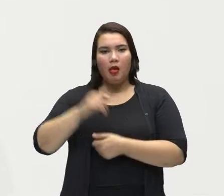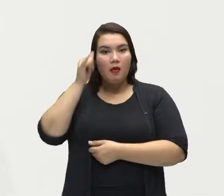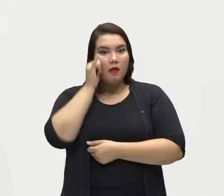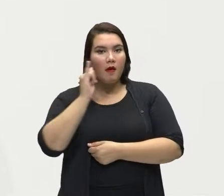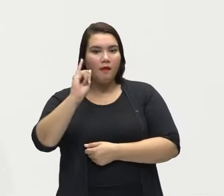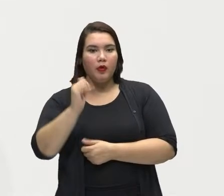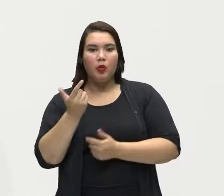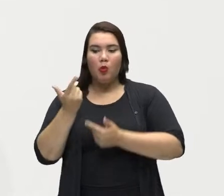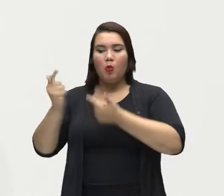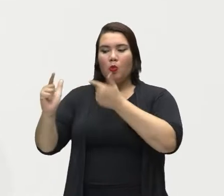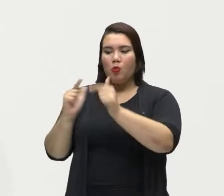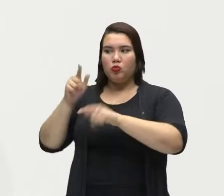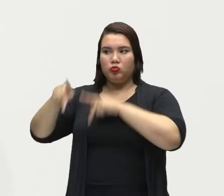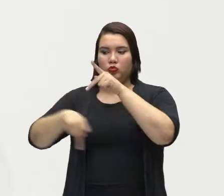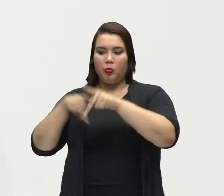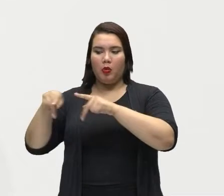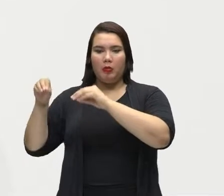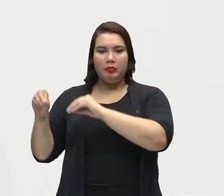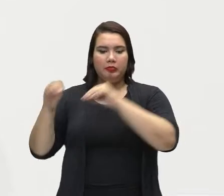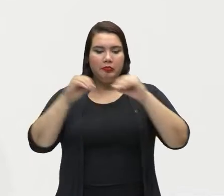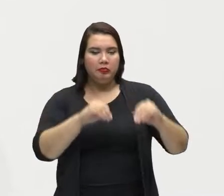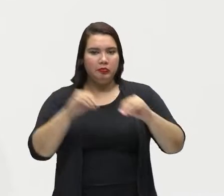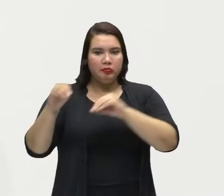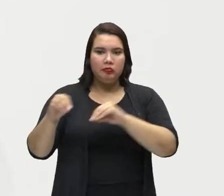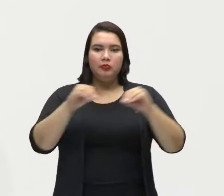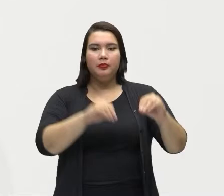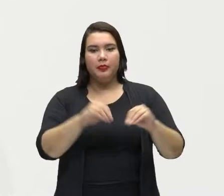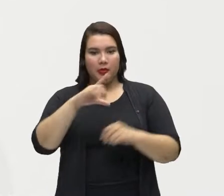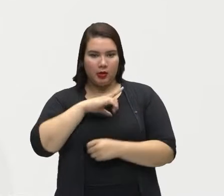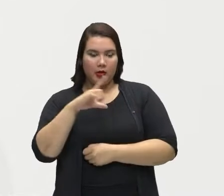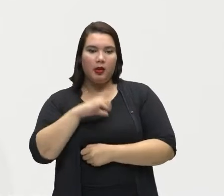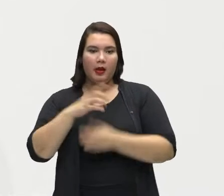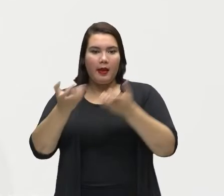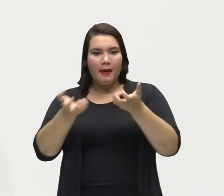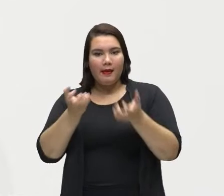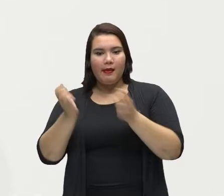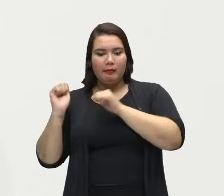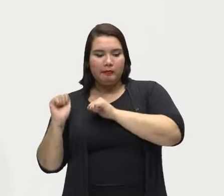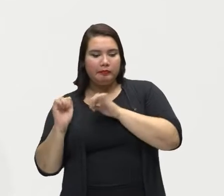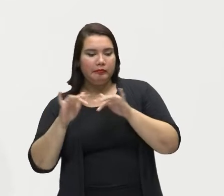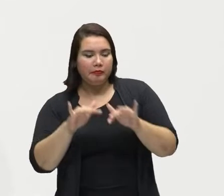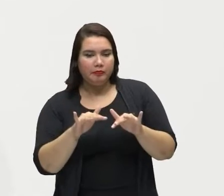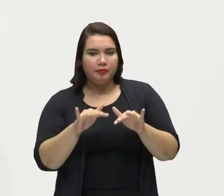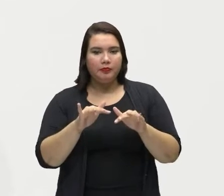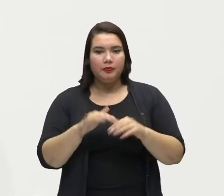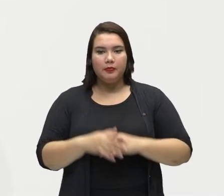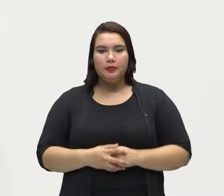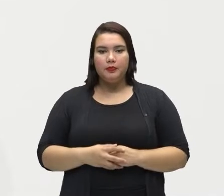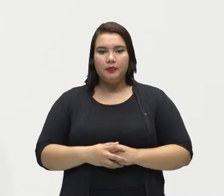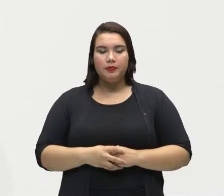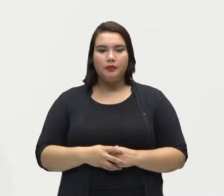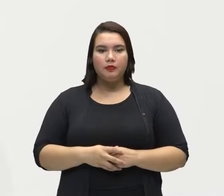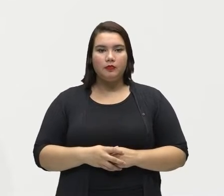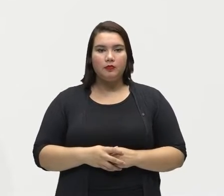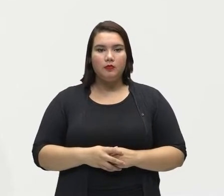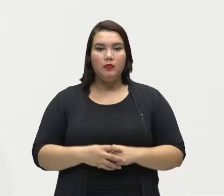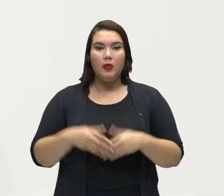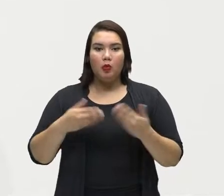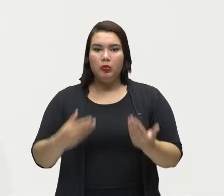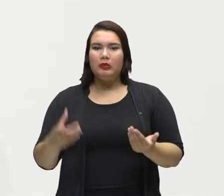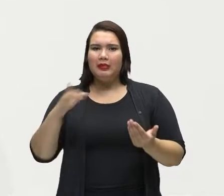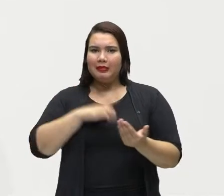investida de nômades que passaram a ocupar a região. E aí nós vamos ver que há uma